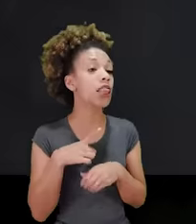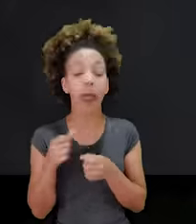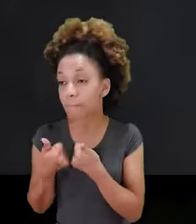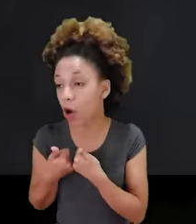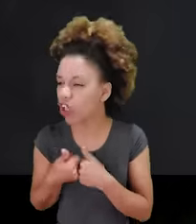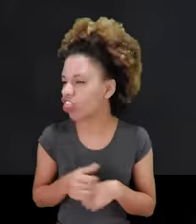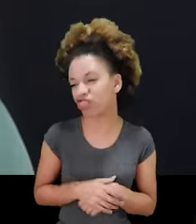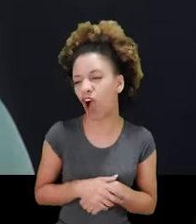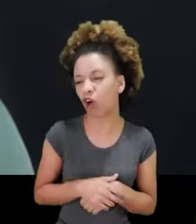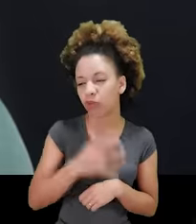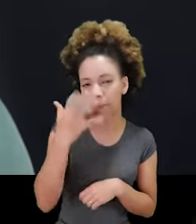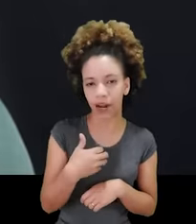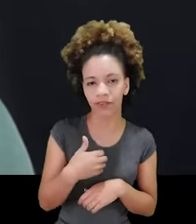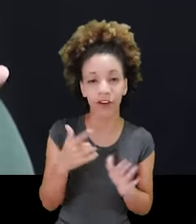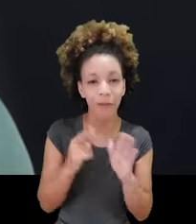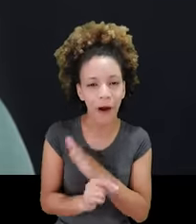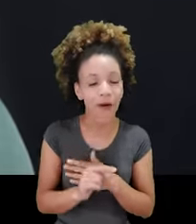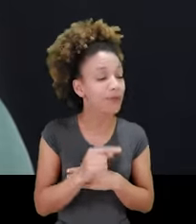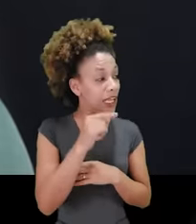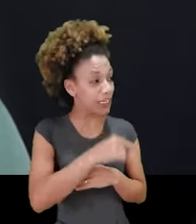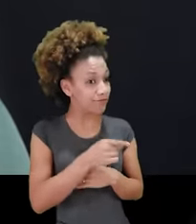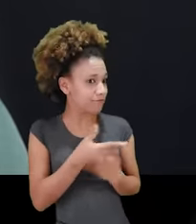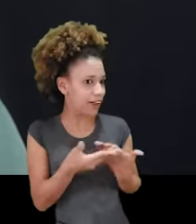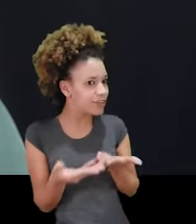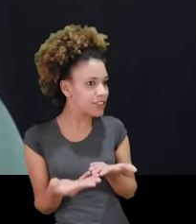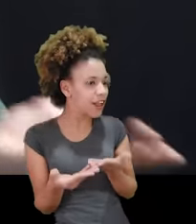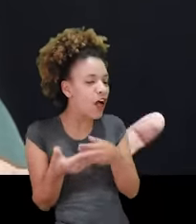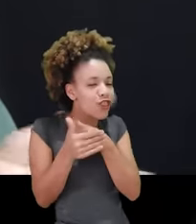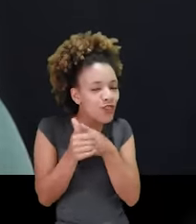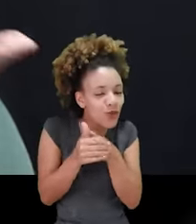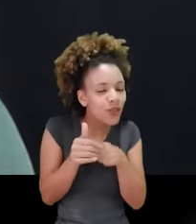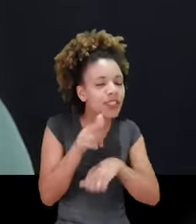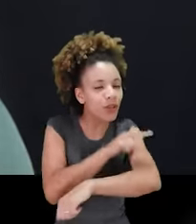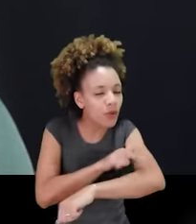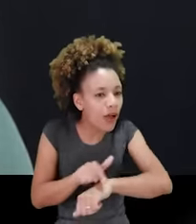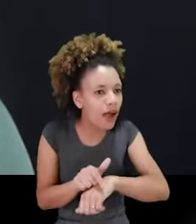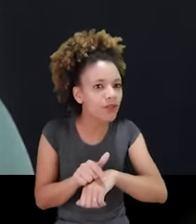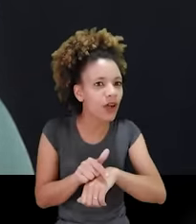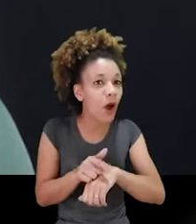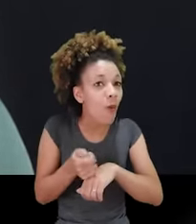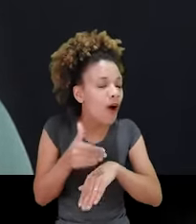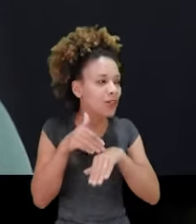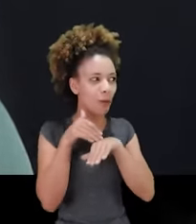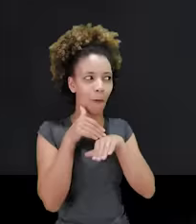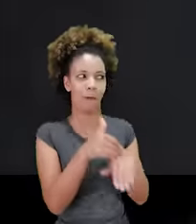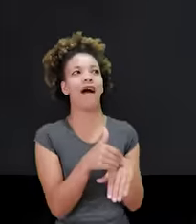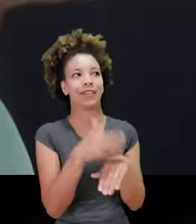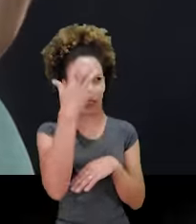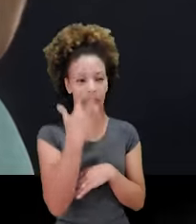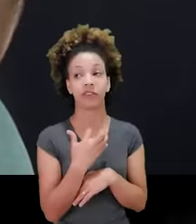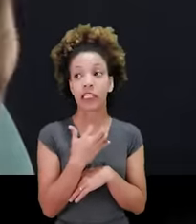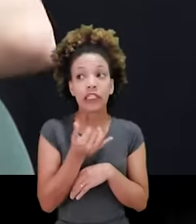vai embora. E bravo. E aí você vem para cá, vocês são doces, delicados... Quase como culpados. Sim. Tipo